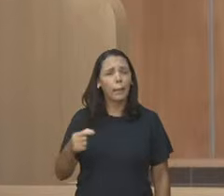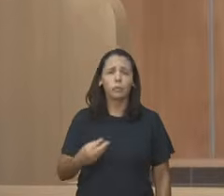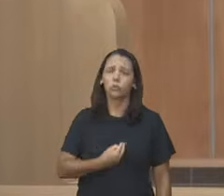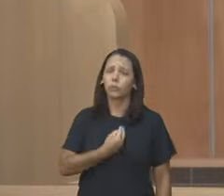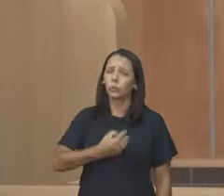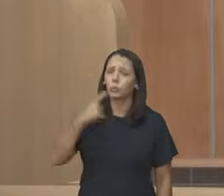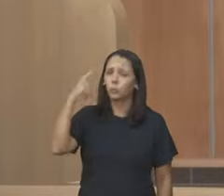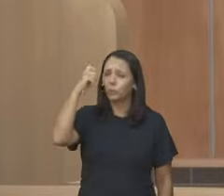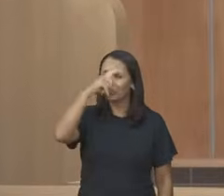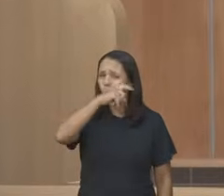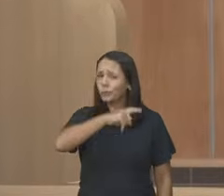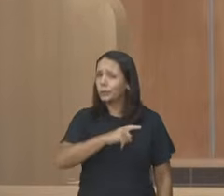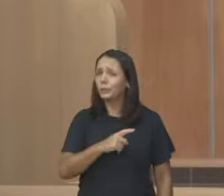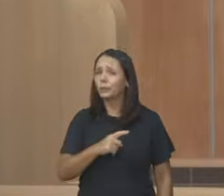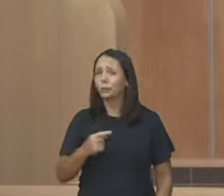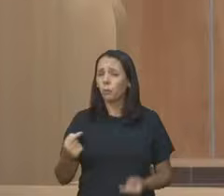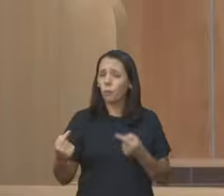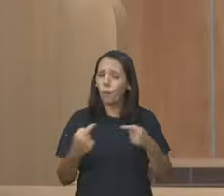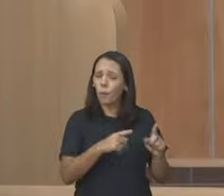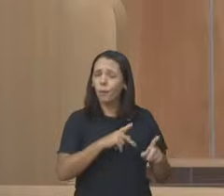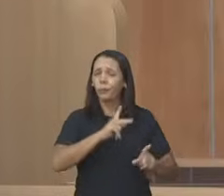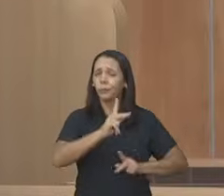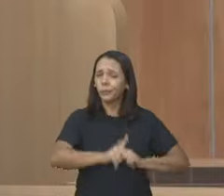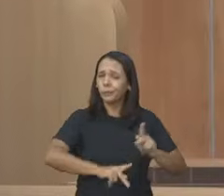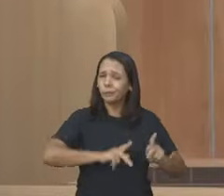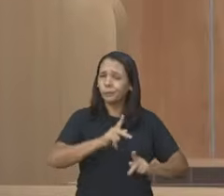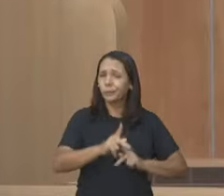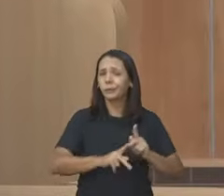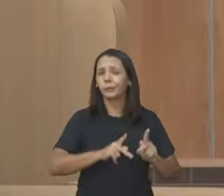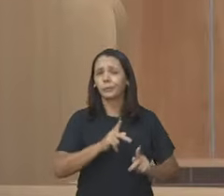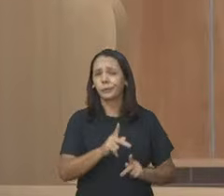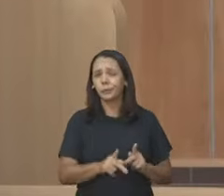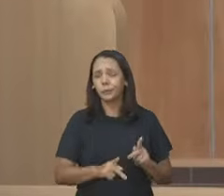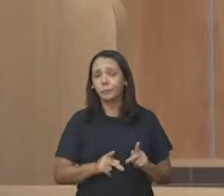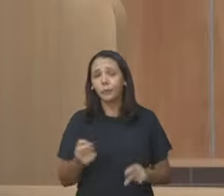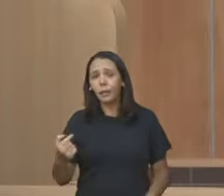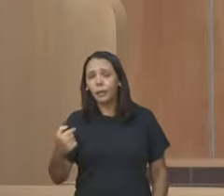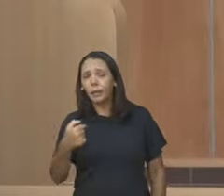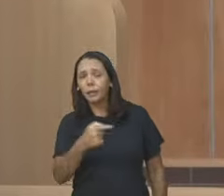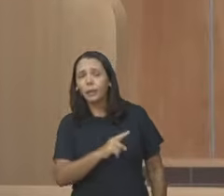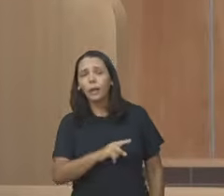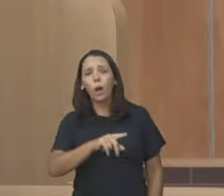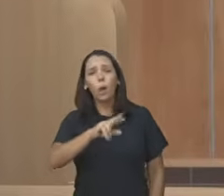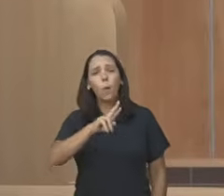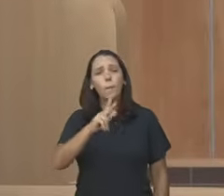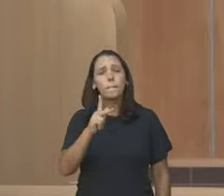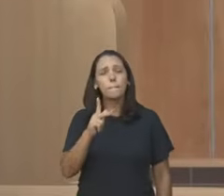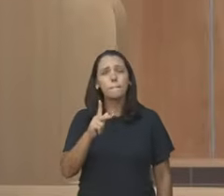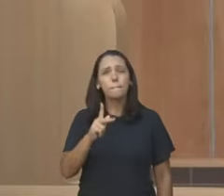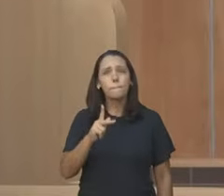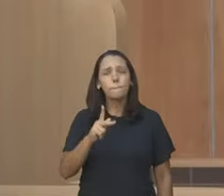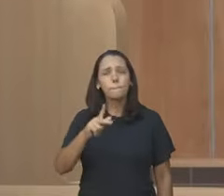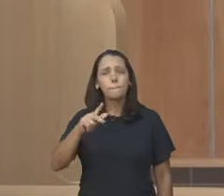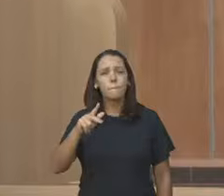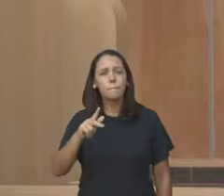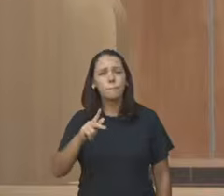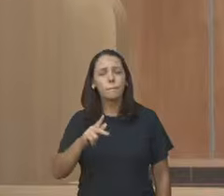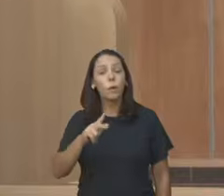saúde, né, que ele estava bagunçando bastante, né, muito tempo sem tomar